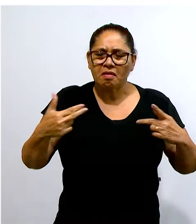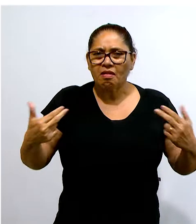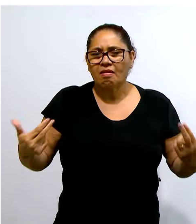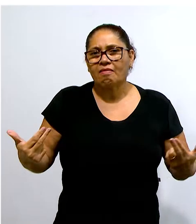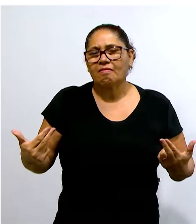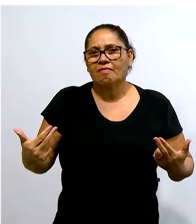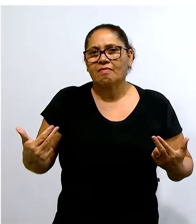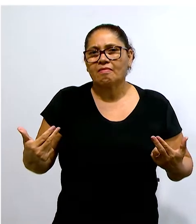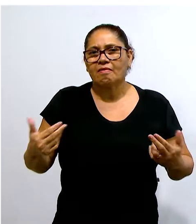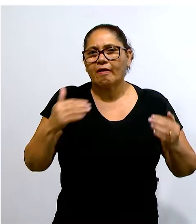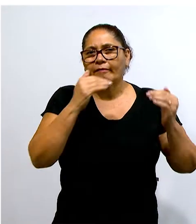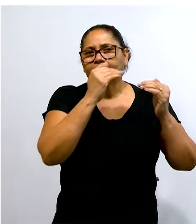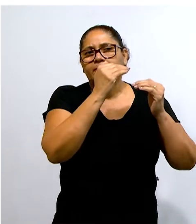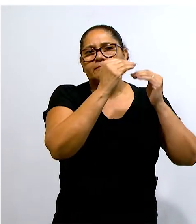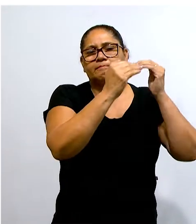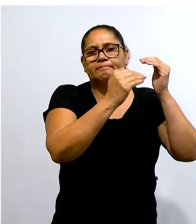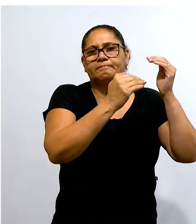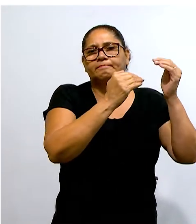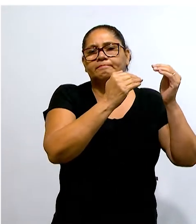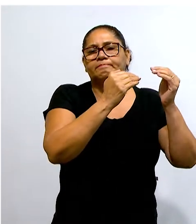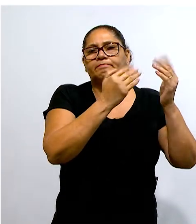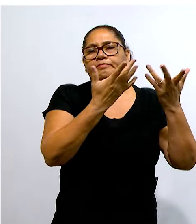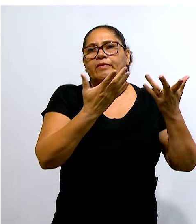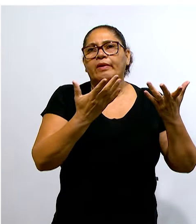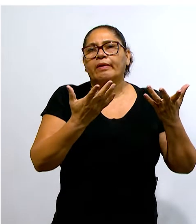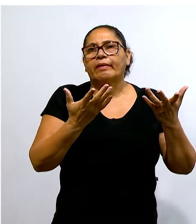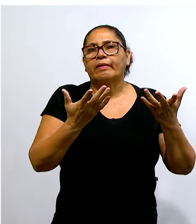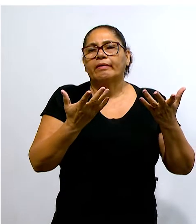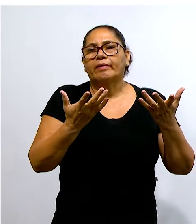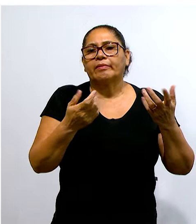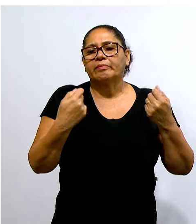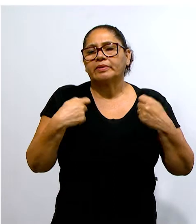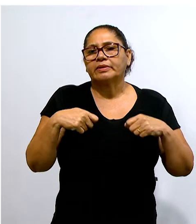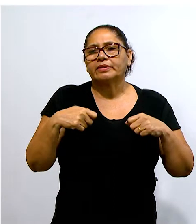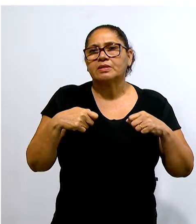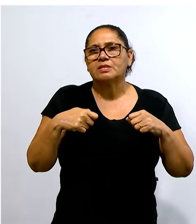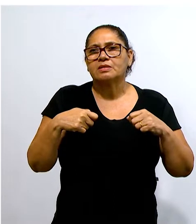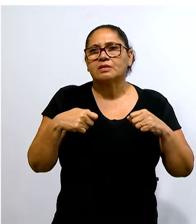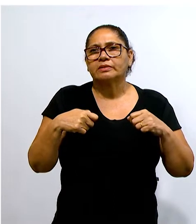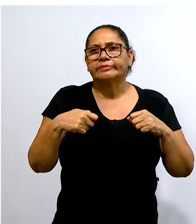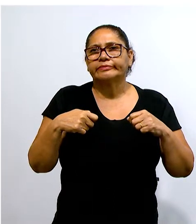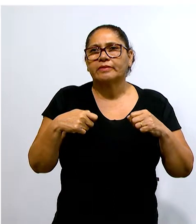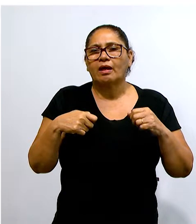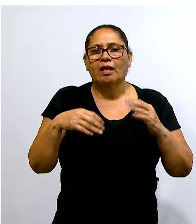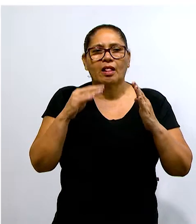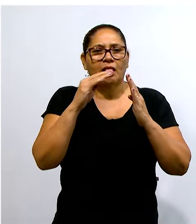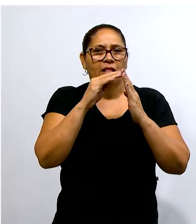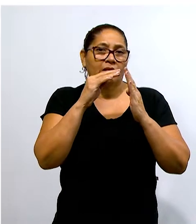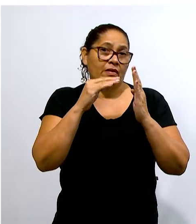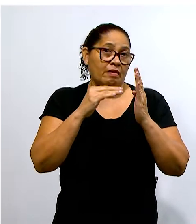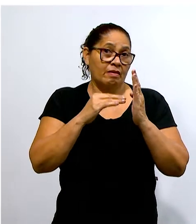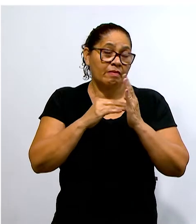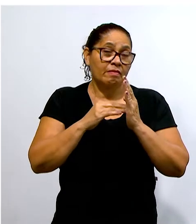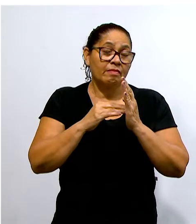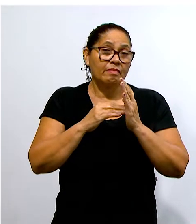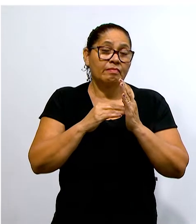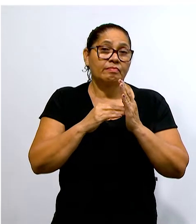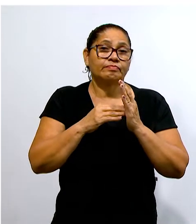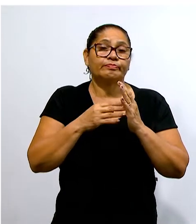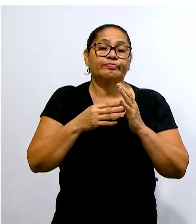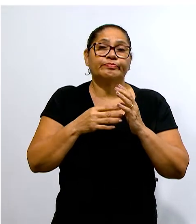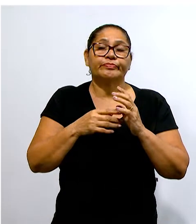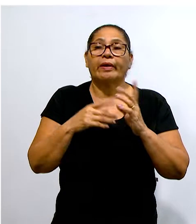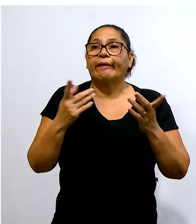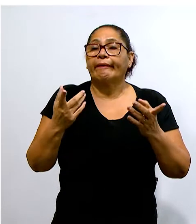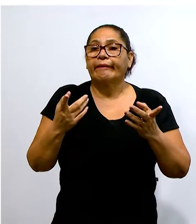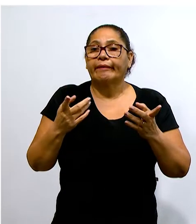E aí o construtivismo, ele vem ser eleito como uma concepção metodológica que vai de